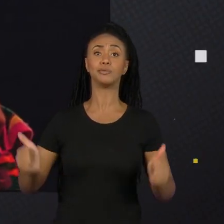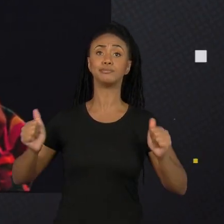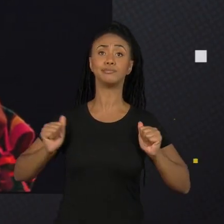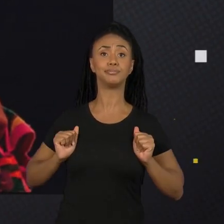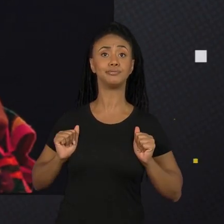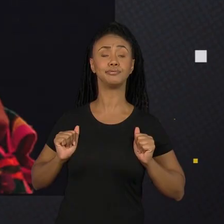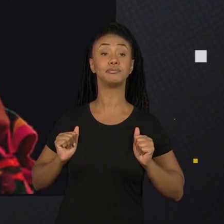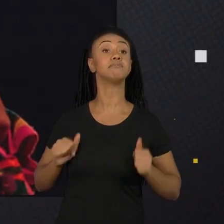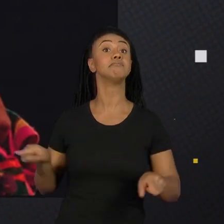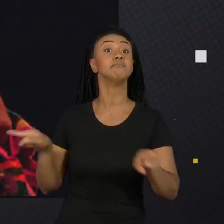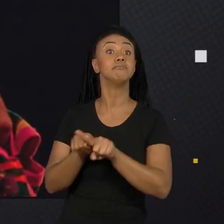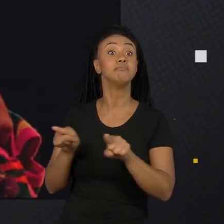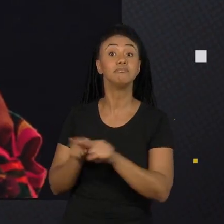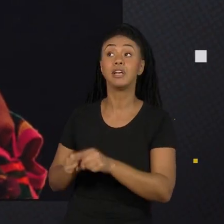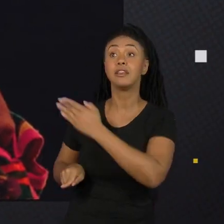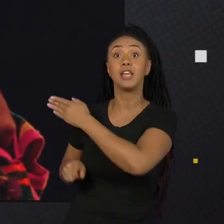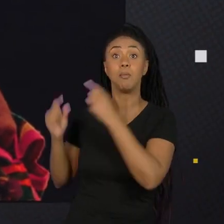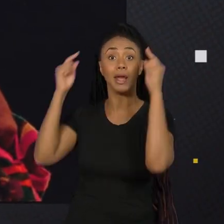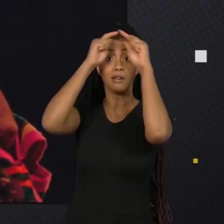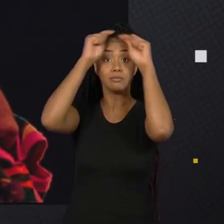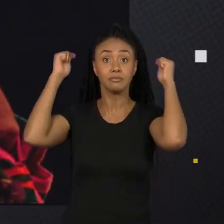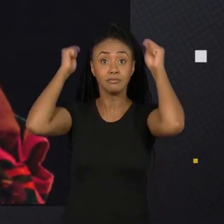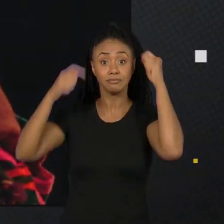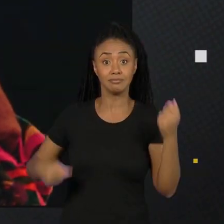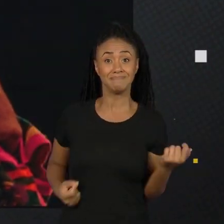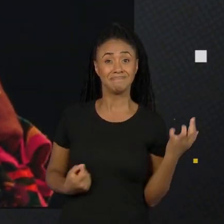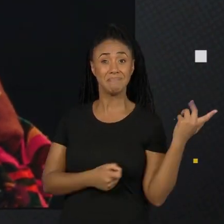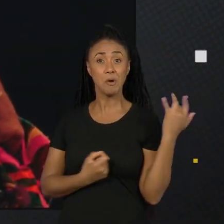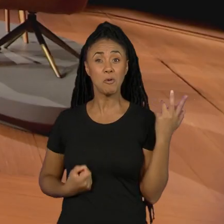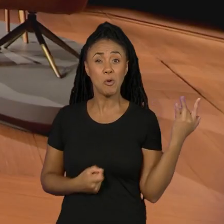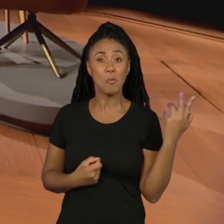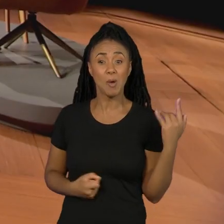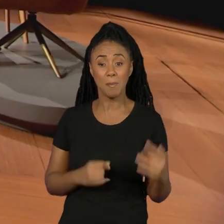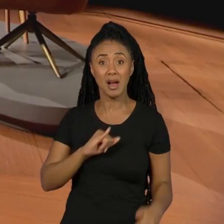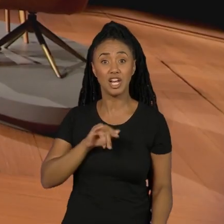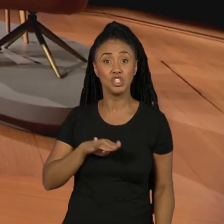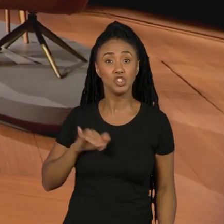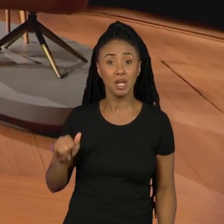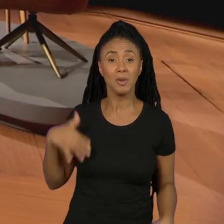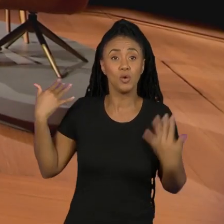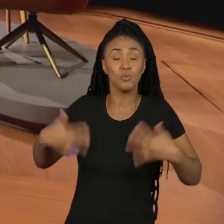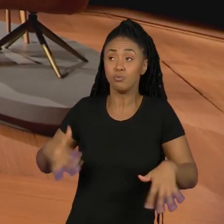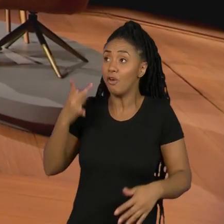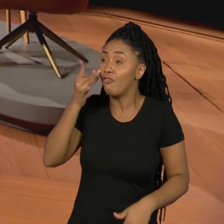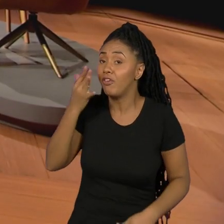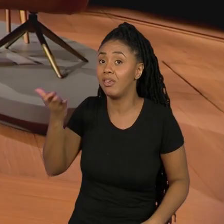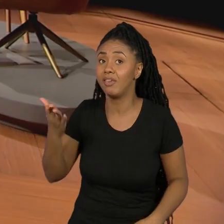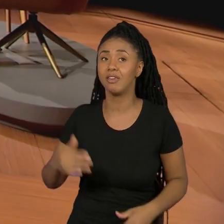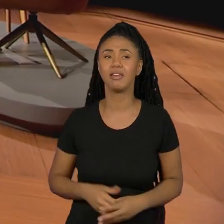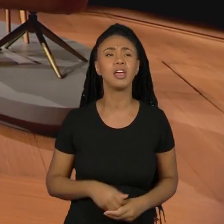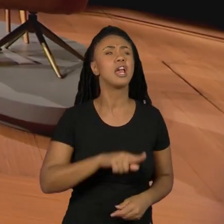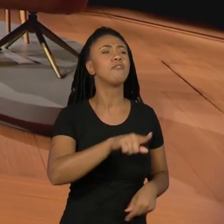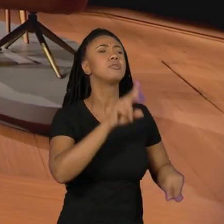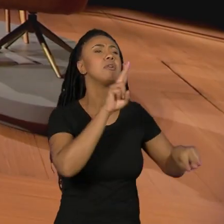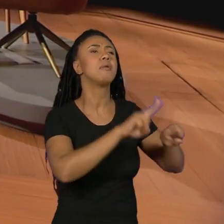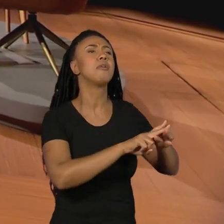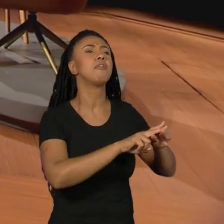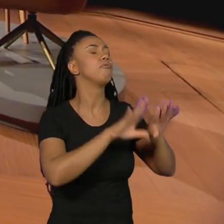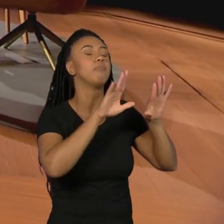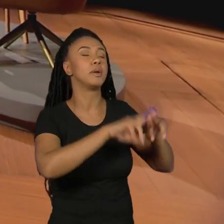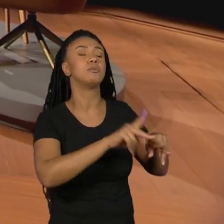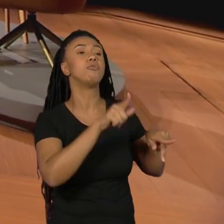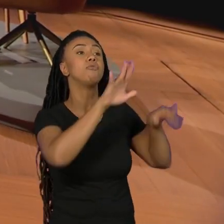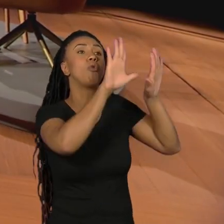Jimi Hendrix a 10 metros. Você ficou lá por um tempo em Londres, né? O que você aprontou 1 ano e por meio. lá? E